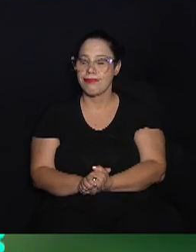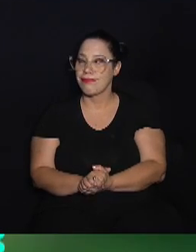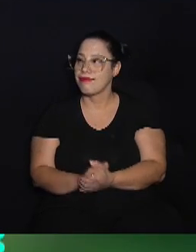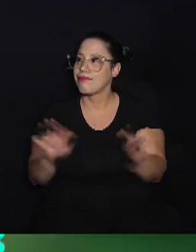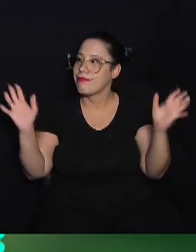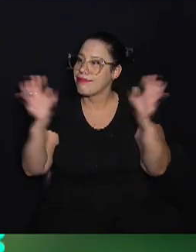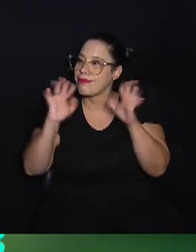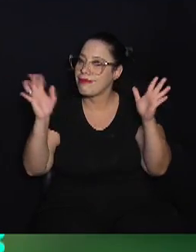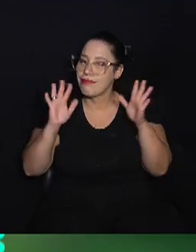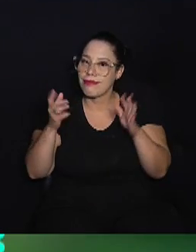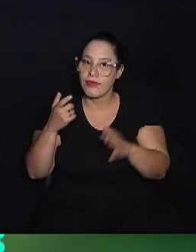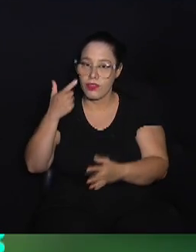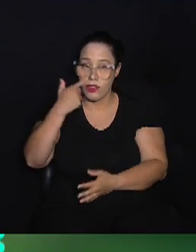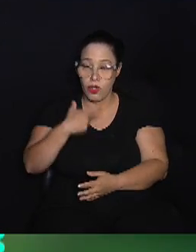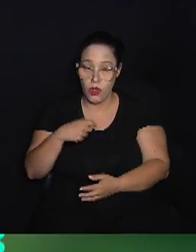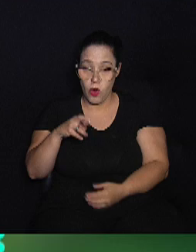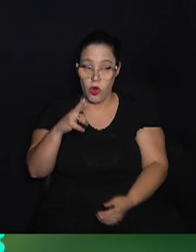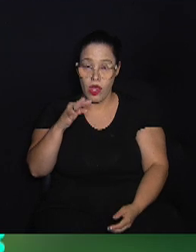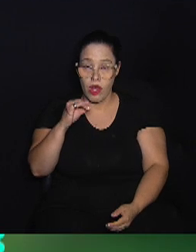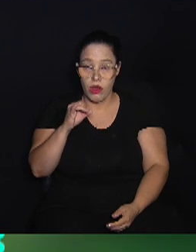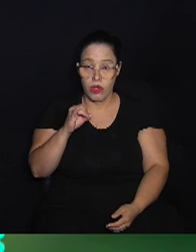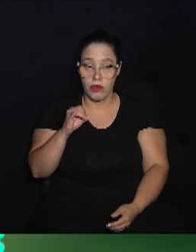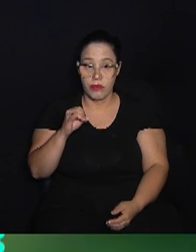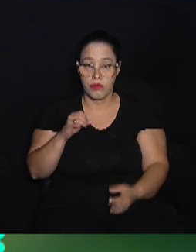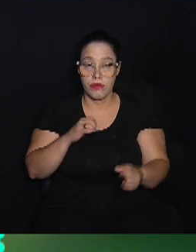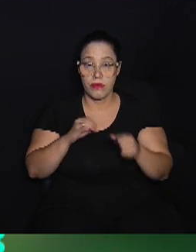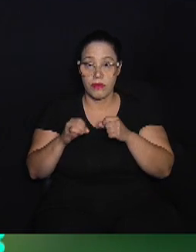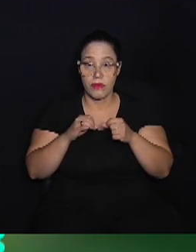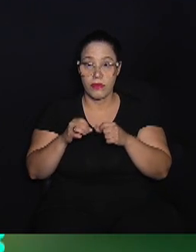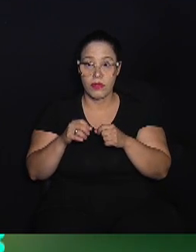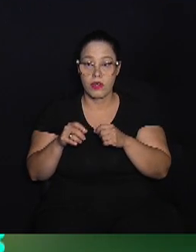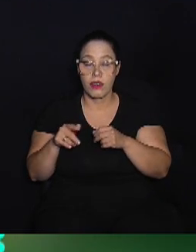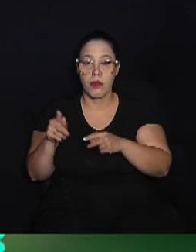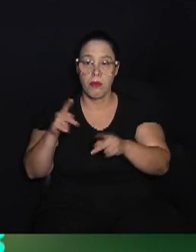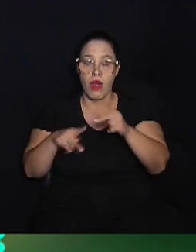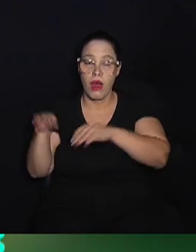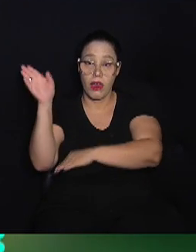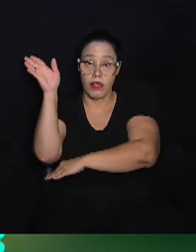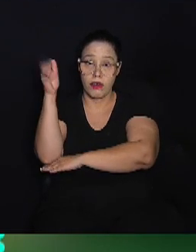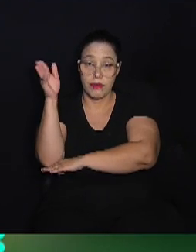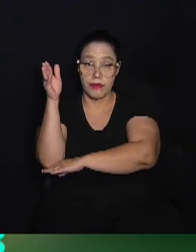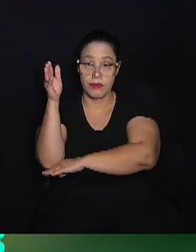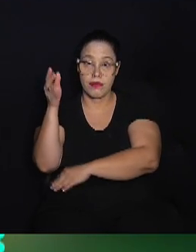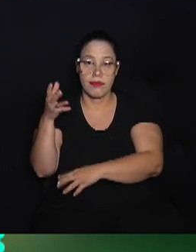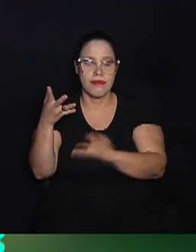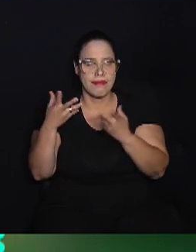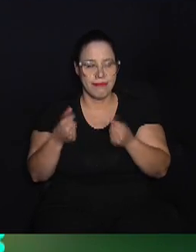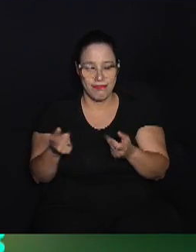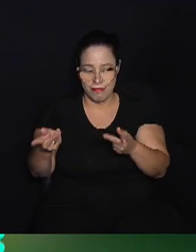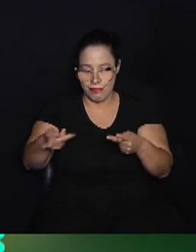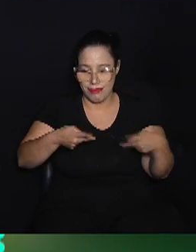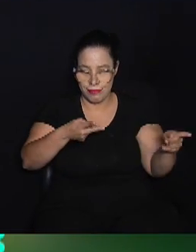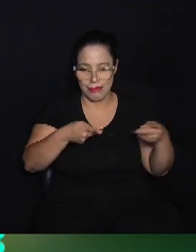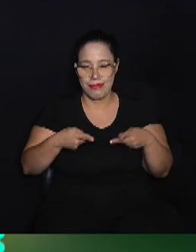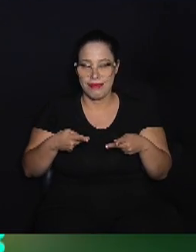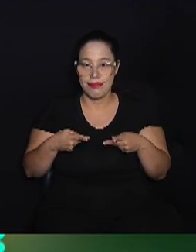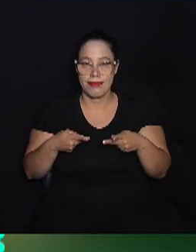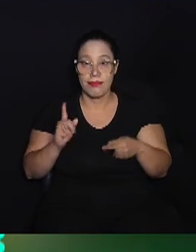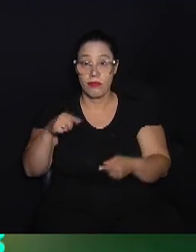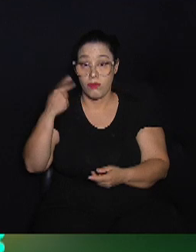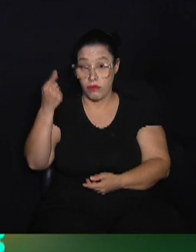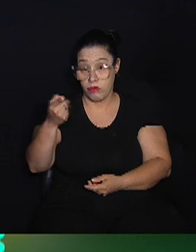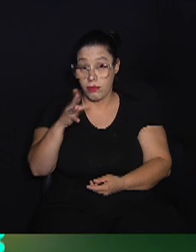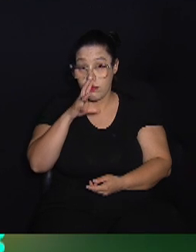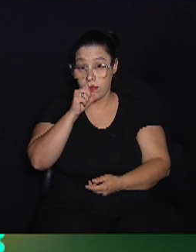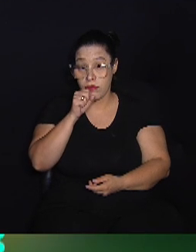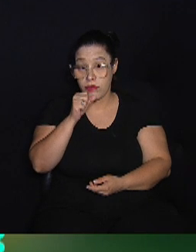Olá pessoal, aqui é o Rodrigo Senati, o gerente de marketing do Shopping Parque das Bandeiras, e eu estou aqui para fazer um convite super bacana para vocês. No próximo final de